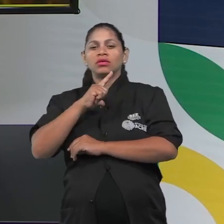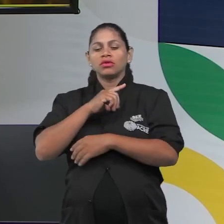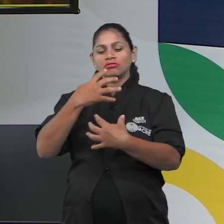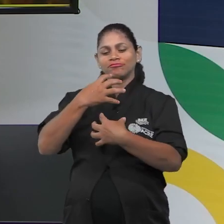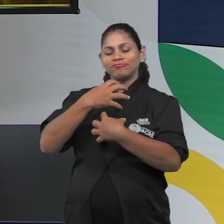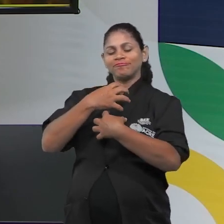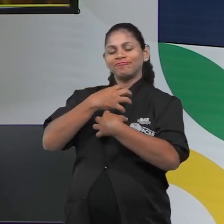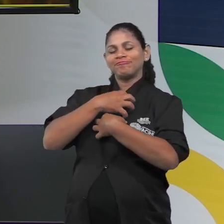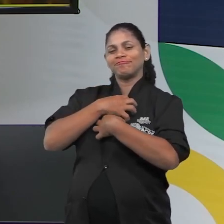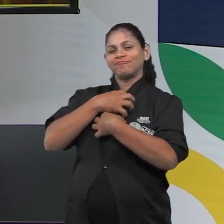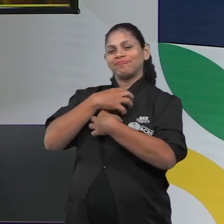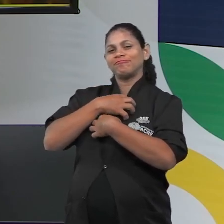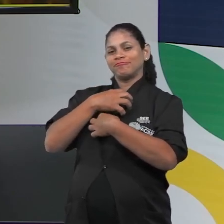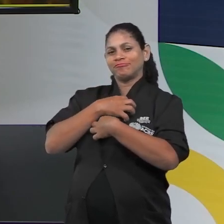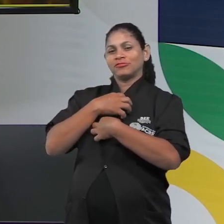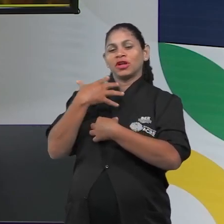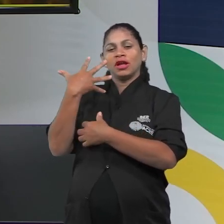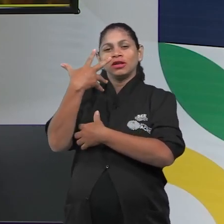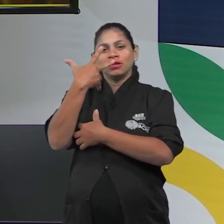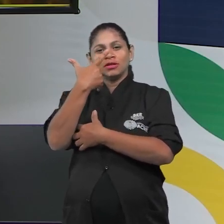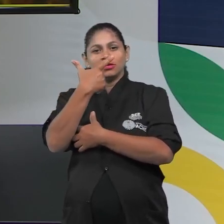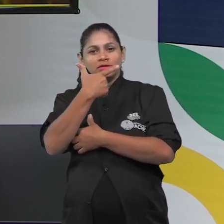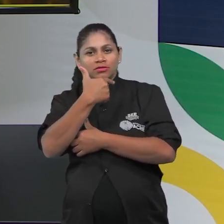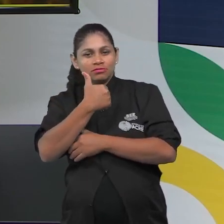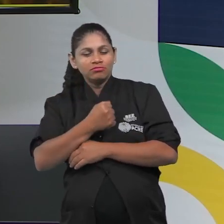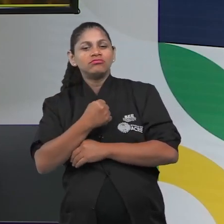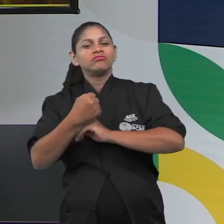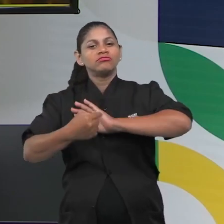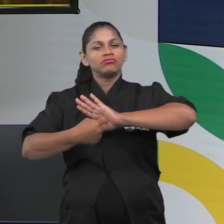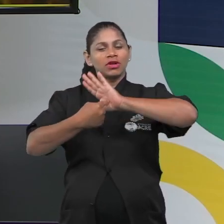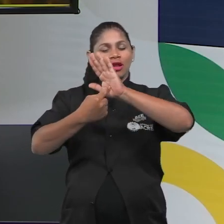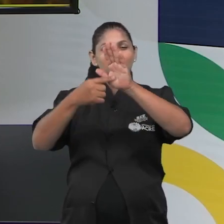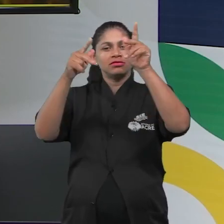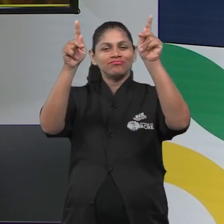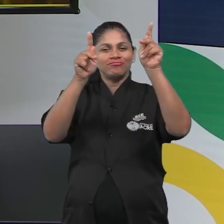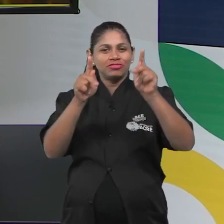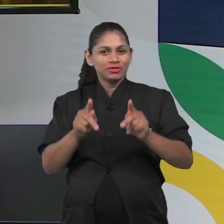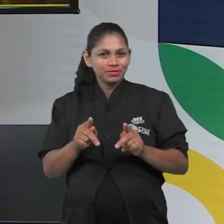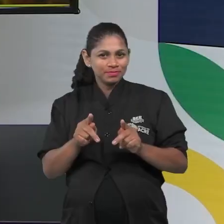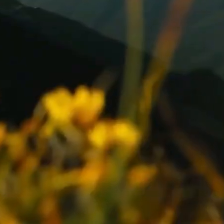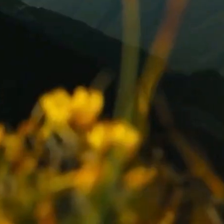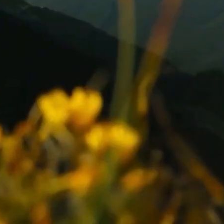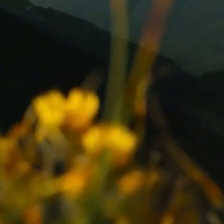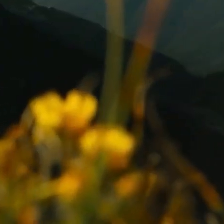do quanto ela é bela, do quanto ela nos traz paz.